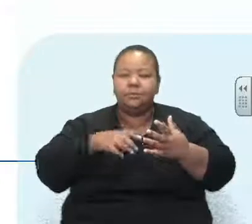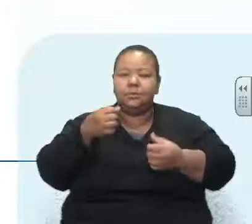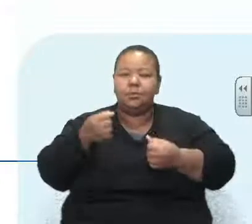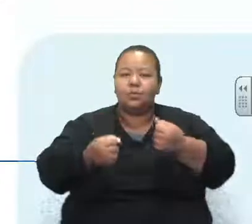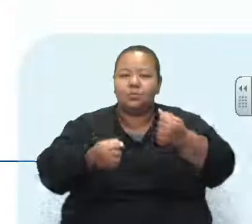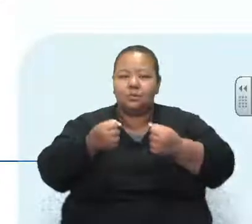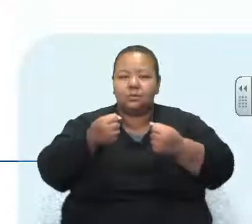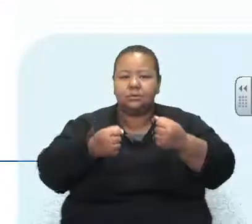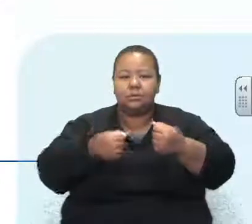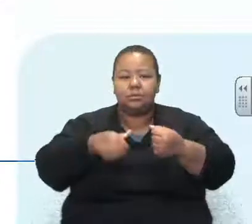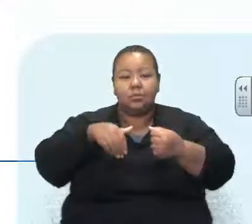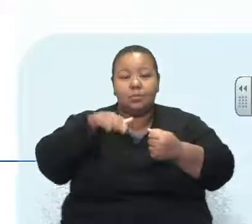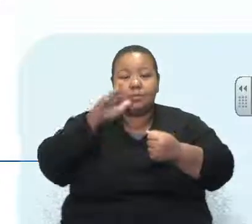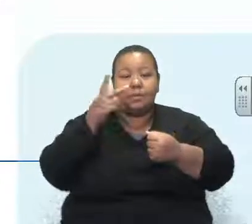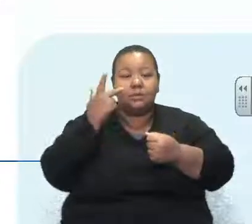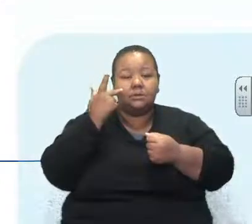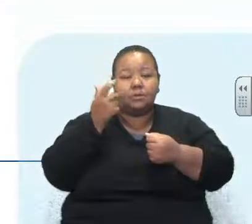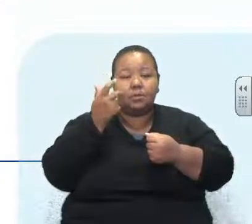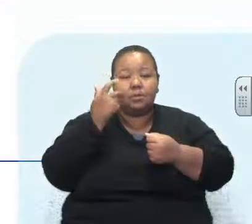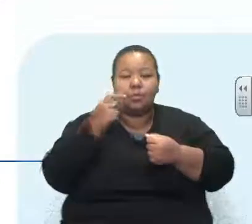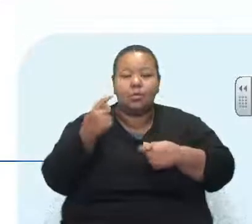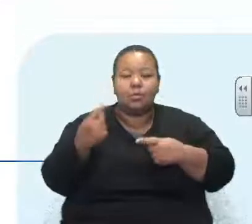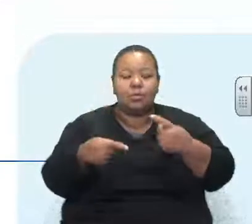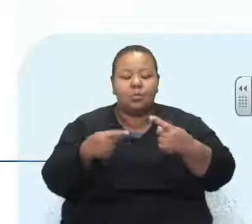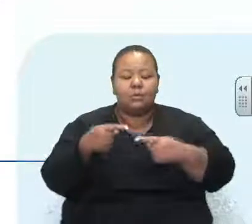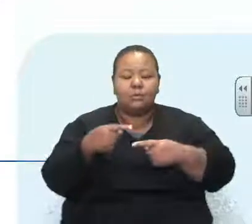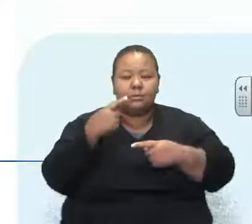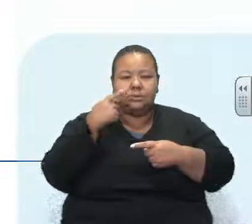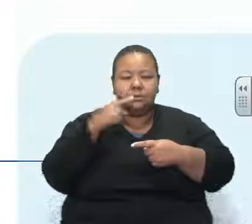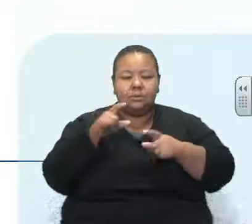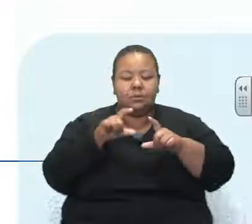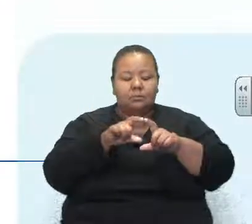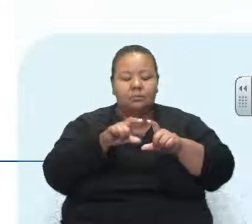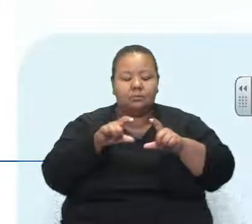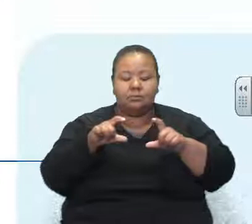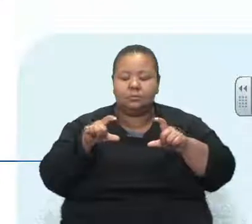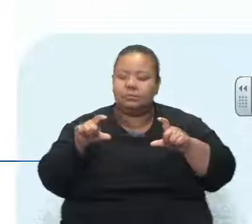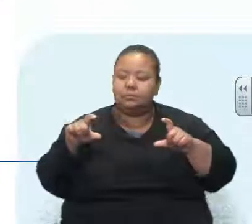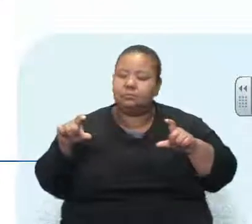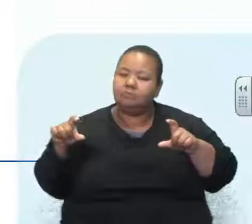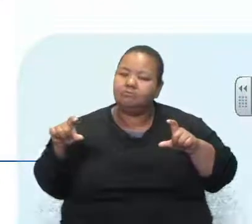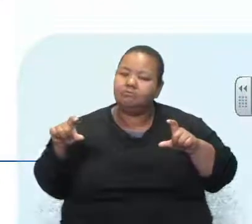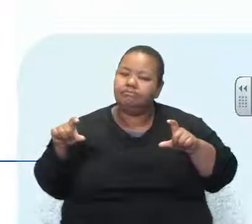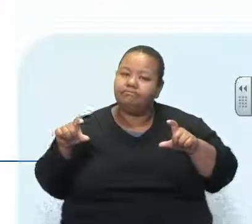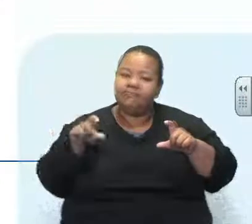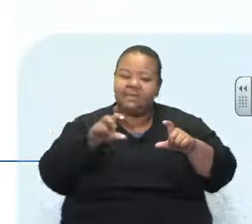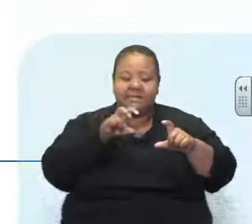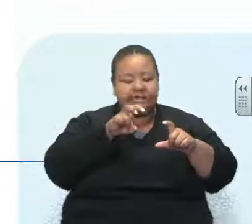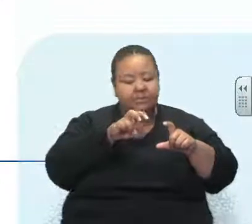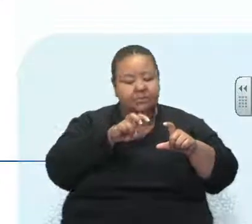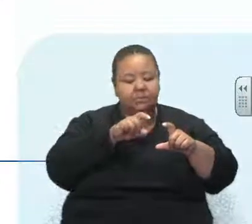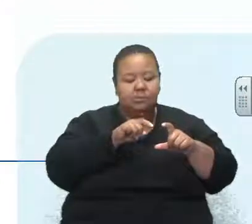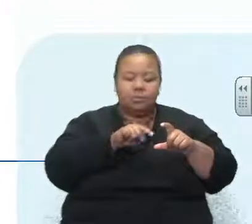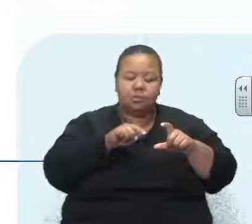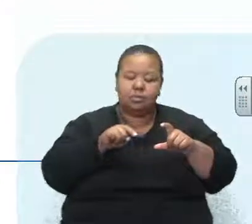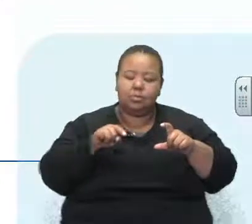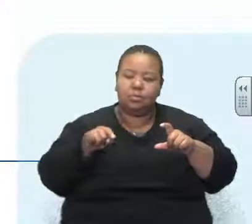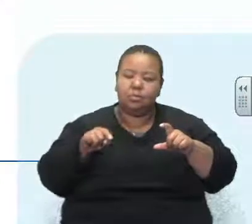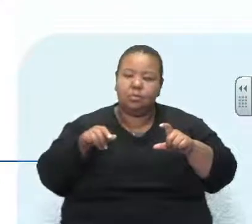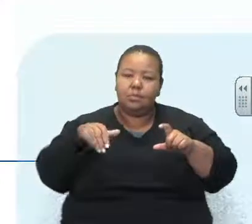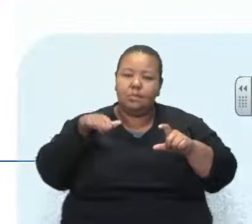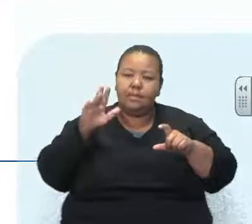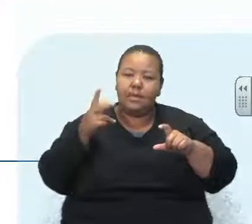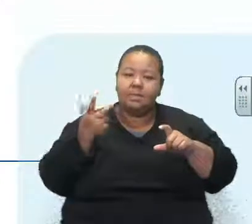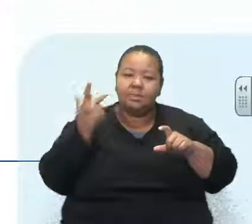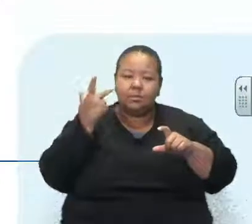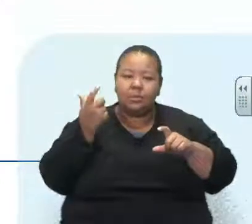dos indicadores mais comuns políticos são esses indicadores aqui. Esses 5 indicadores são os mais